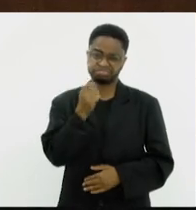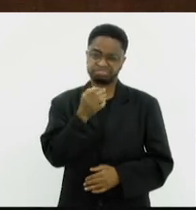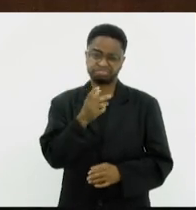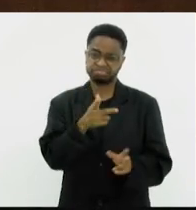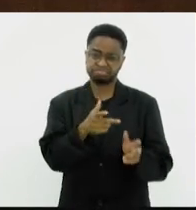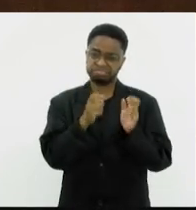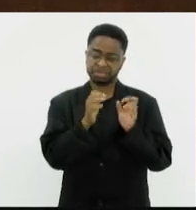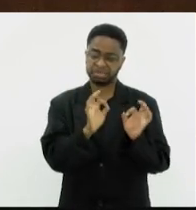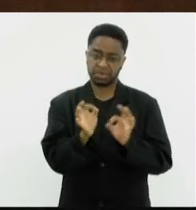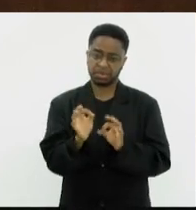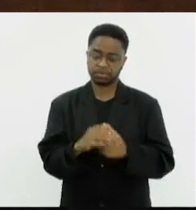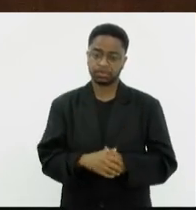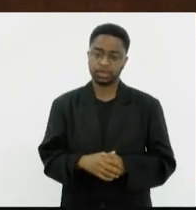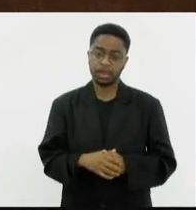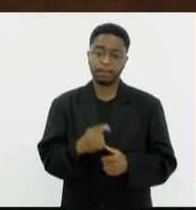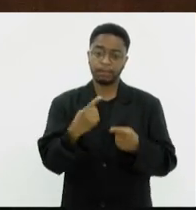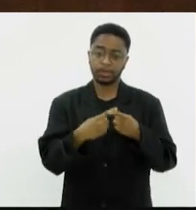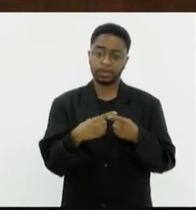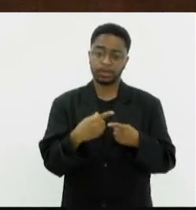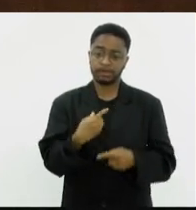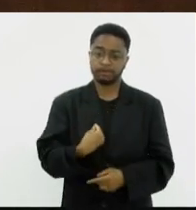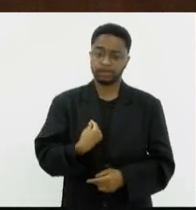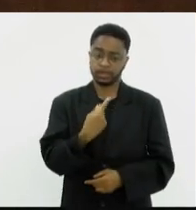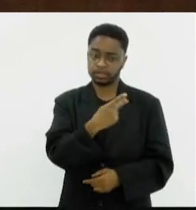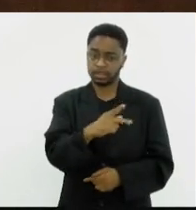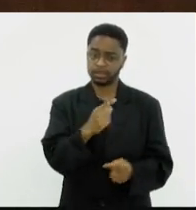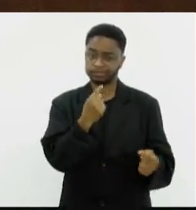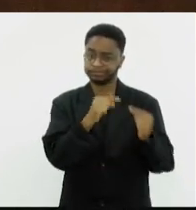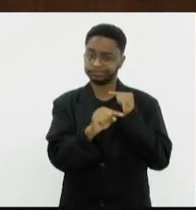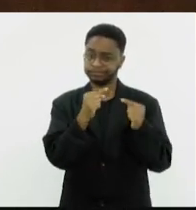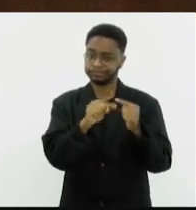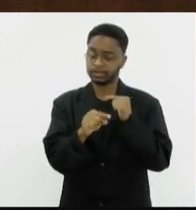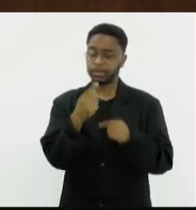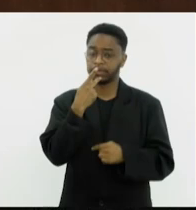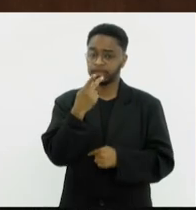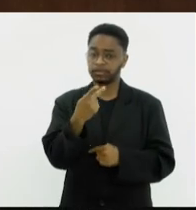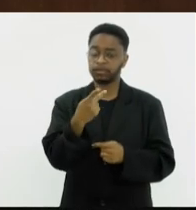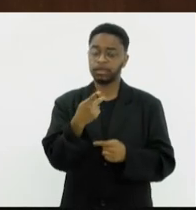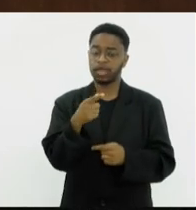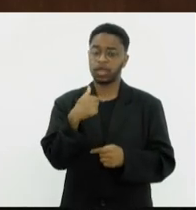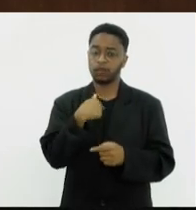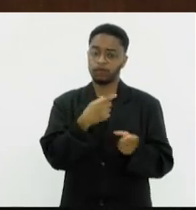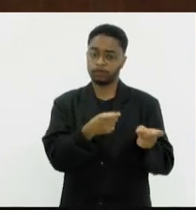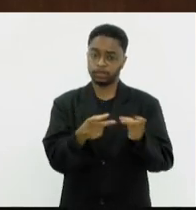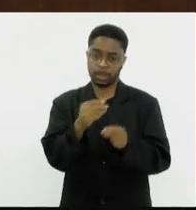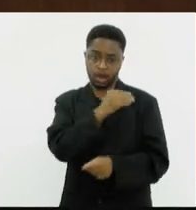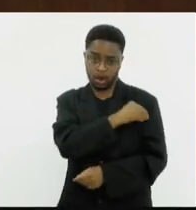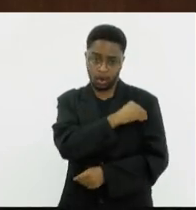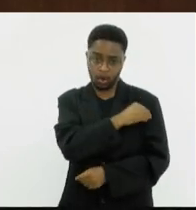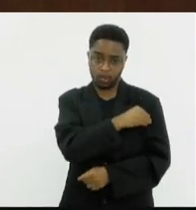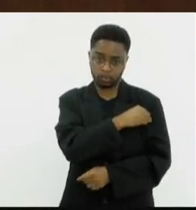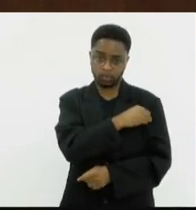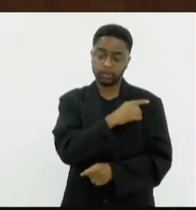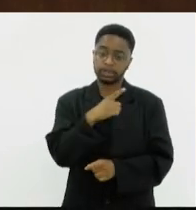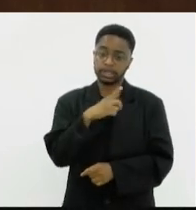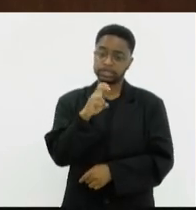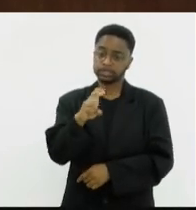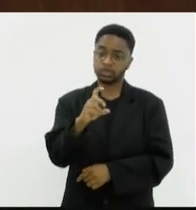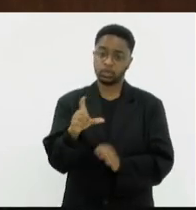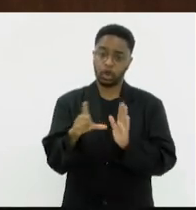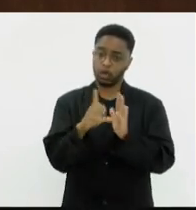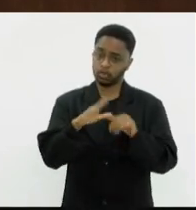vida dele já é uma incoerência por si só. Ele me acusa de vendedor de álcool por ser empresário, comerciante, tem mais de